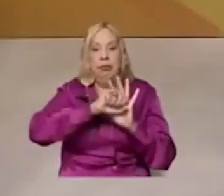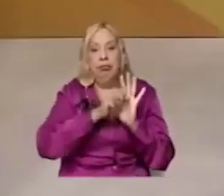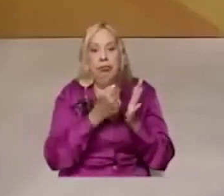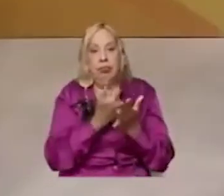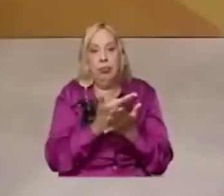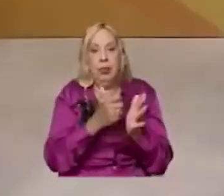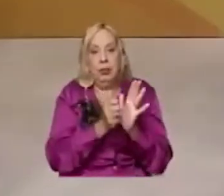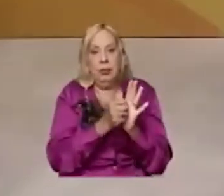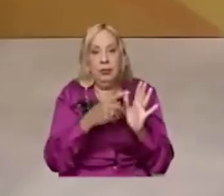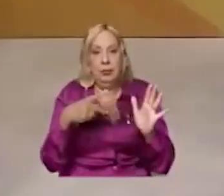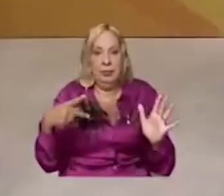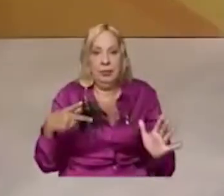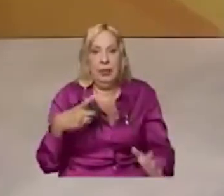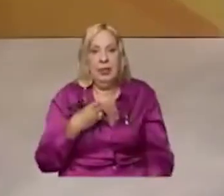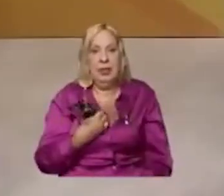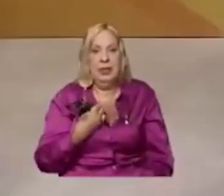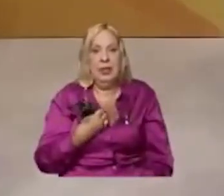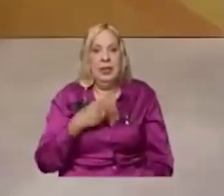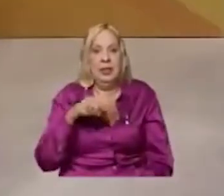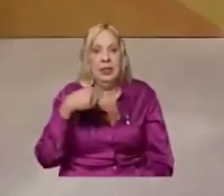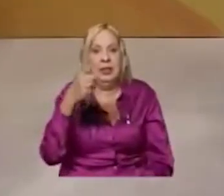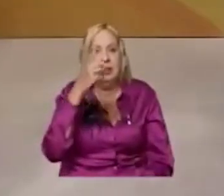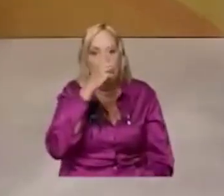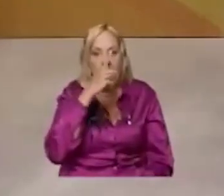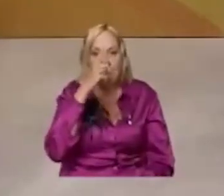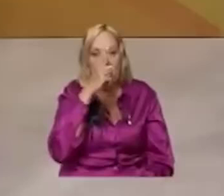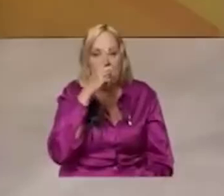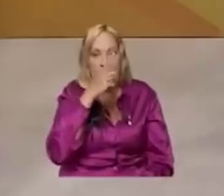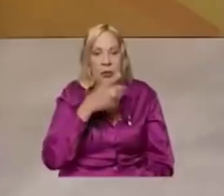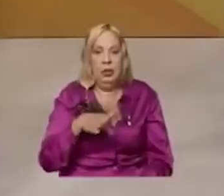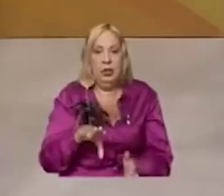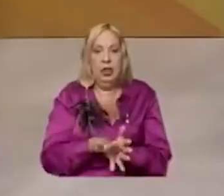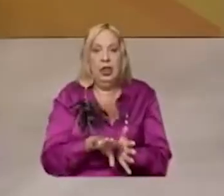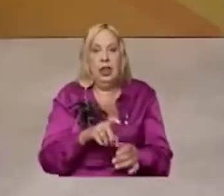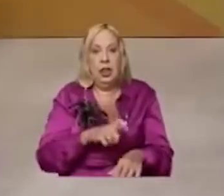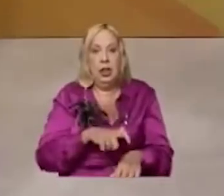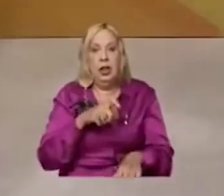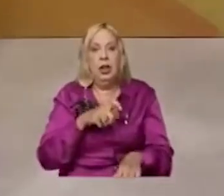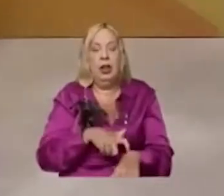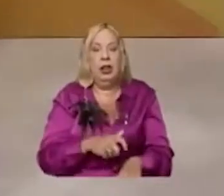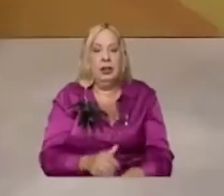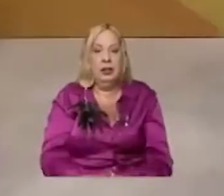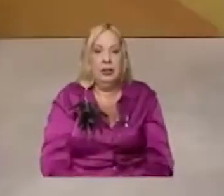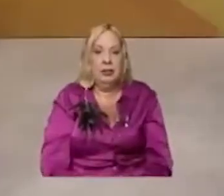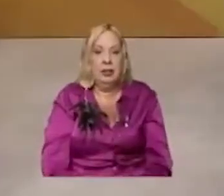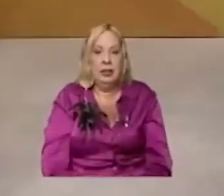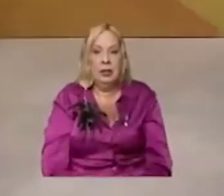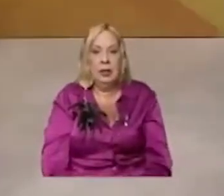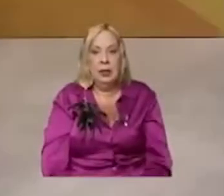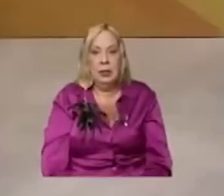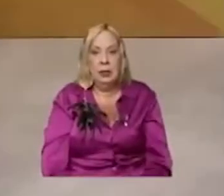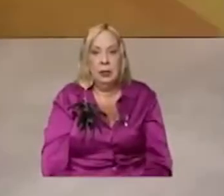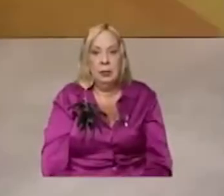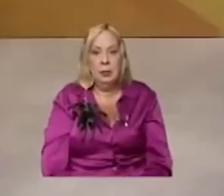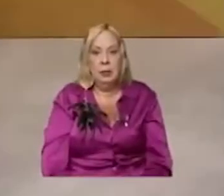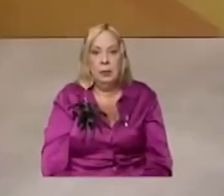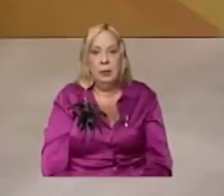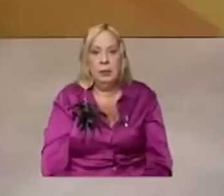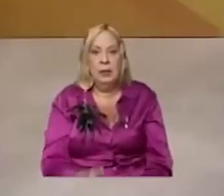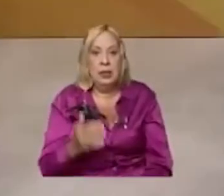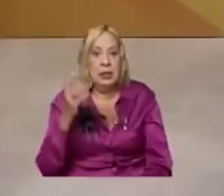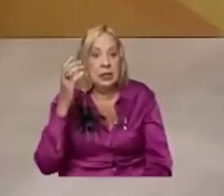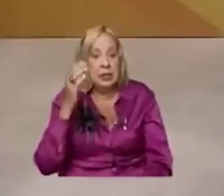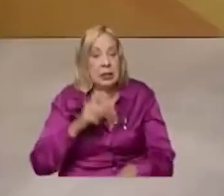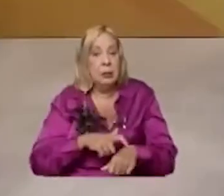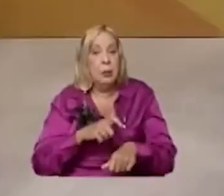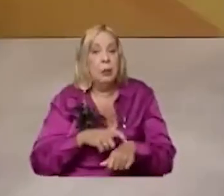seu ingresso para participar do domingo que vem. E ó, chegou a hora que você de casa mais esperava, que é aquele momento de saber quem vai